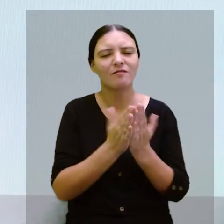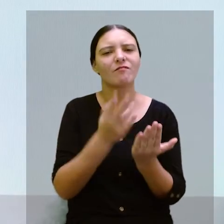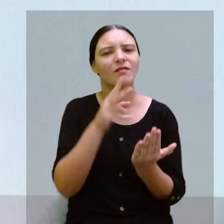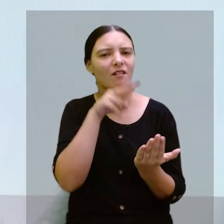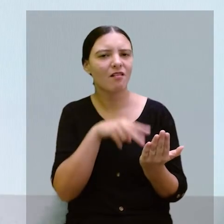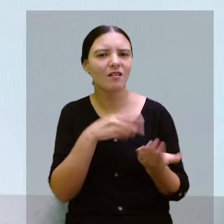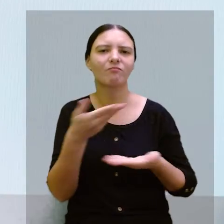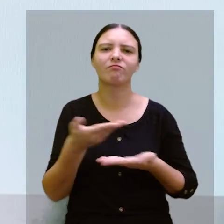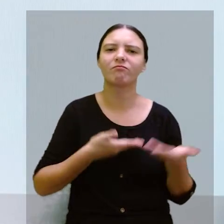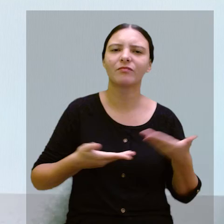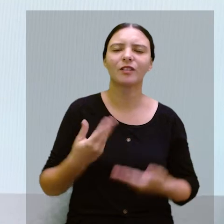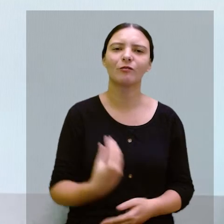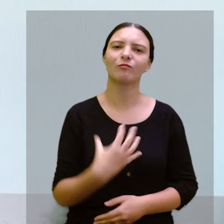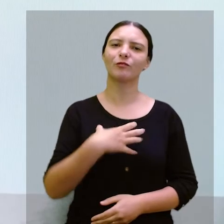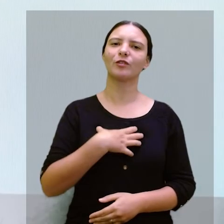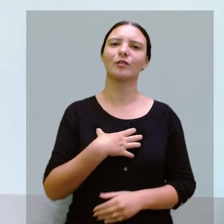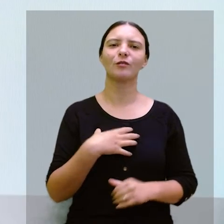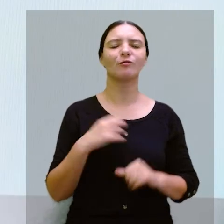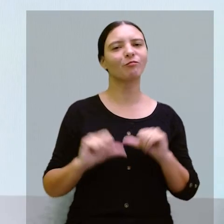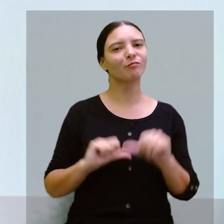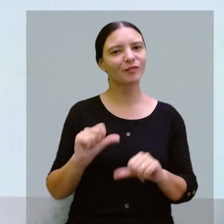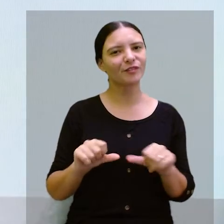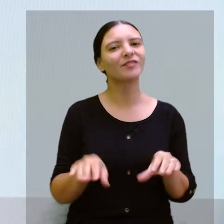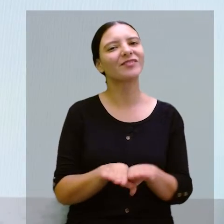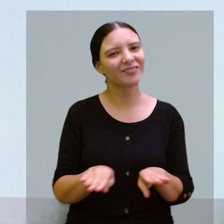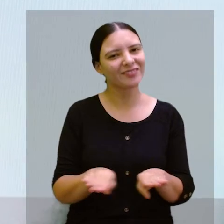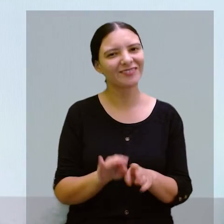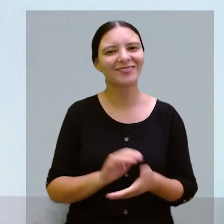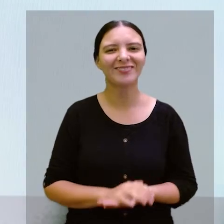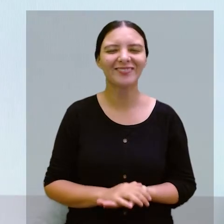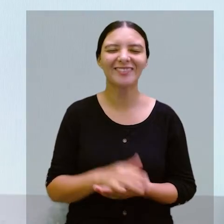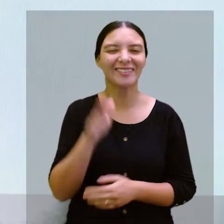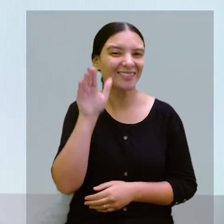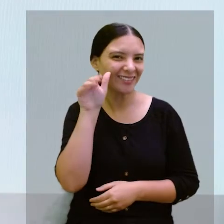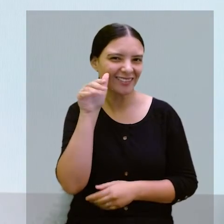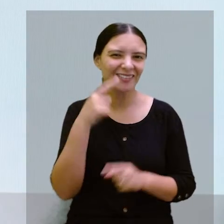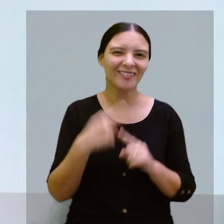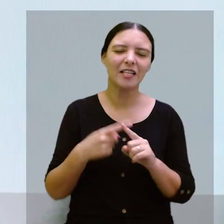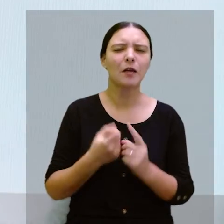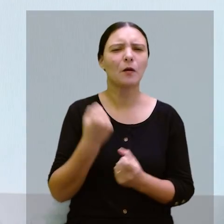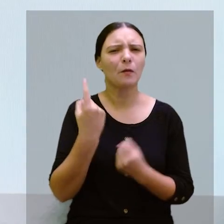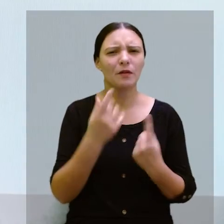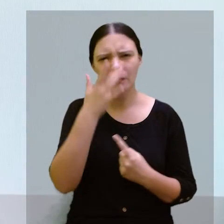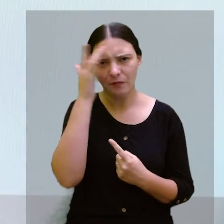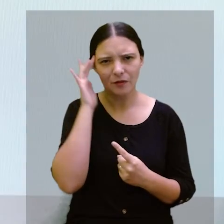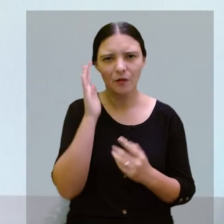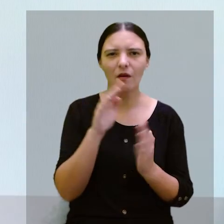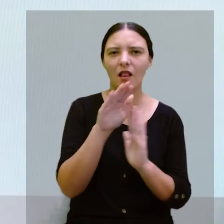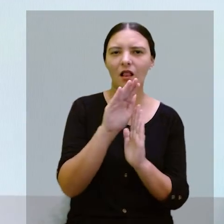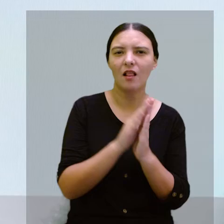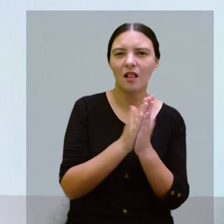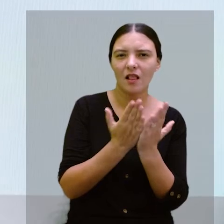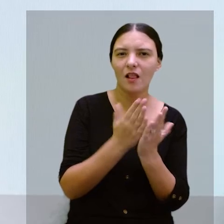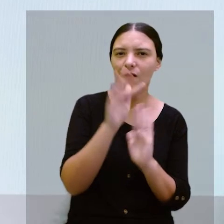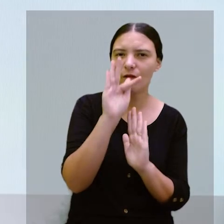texto interage, modifica também o estar no mundo dessas pessoas. Era curioso notar que algumas pessoas, depois de terem lido o